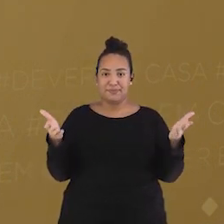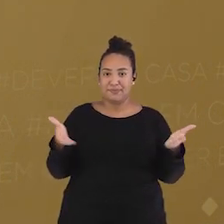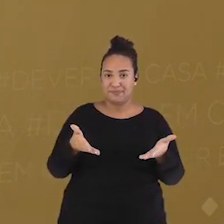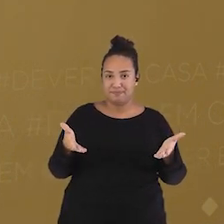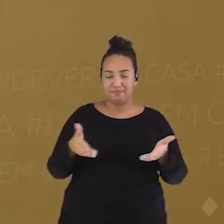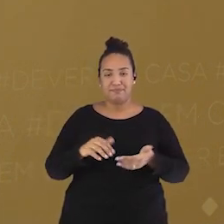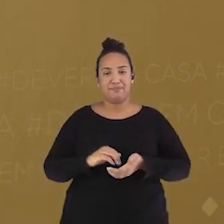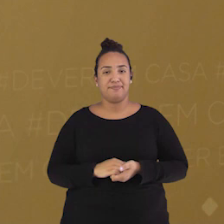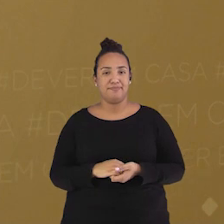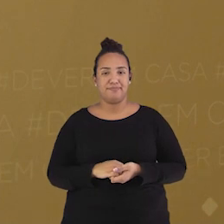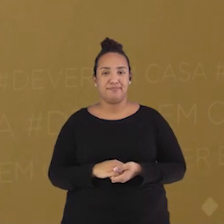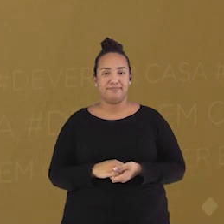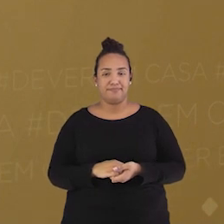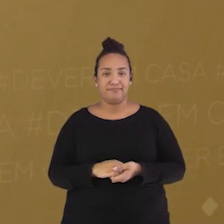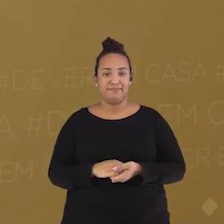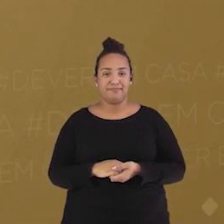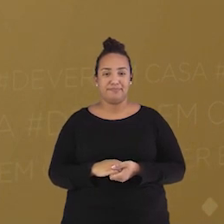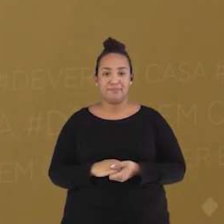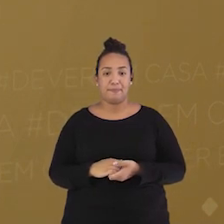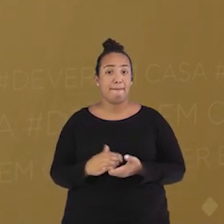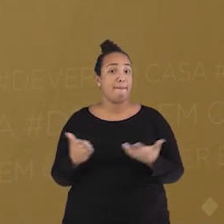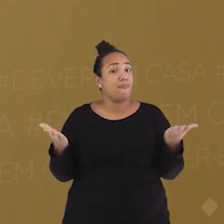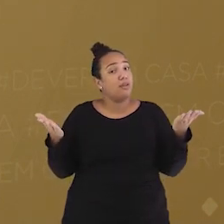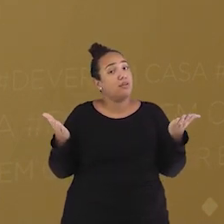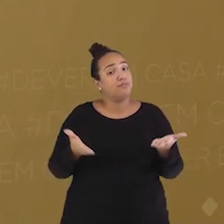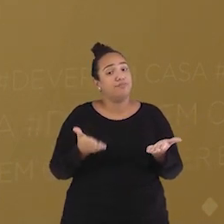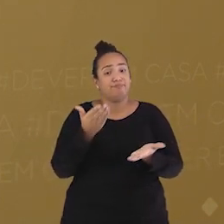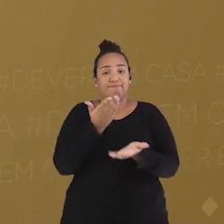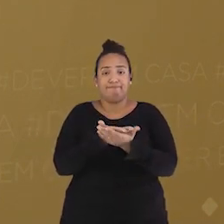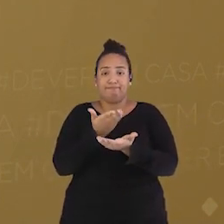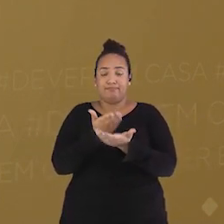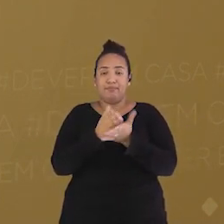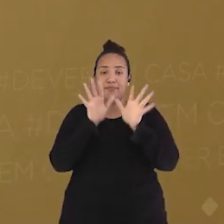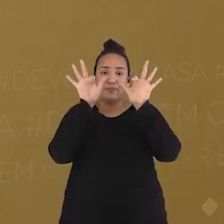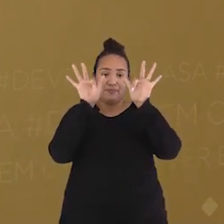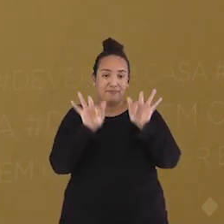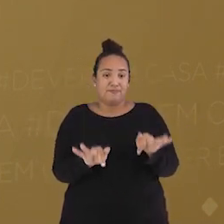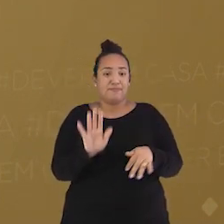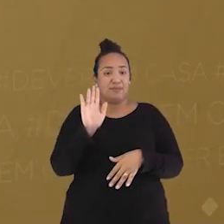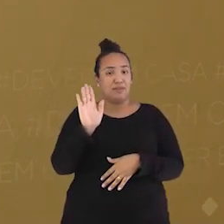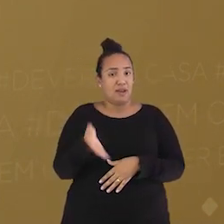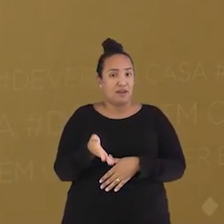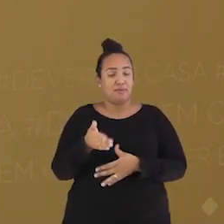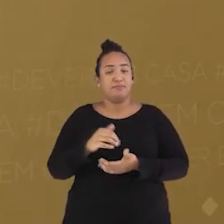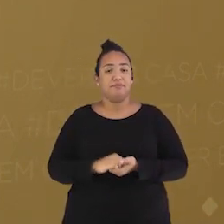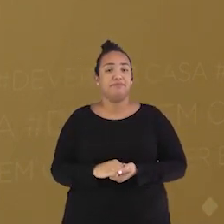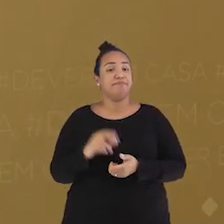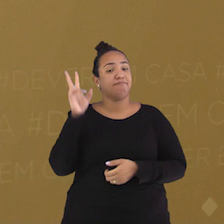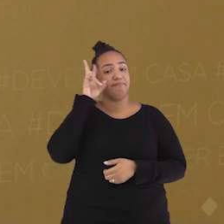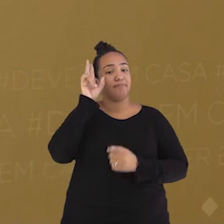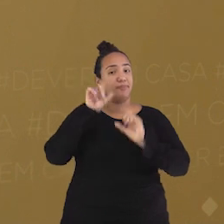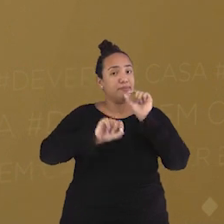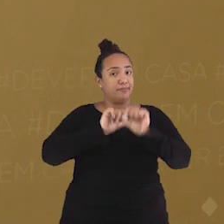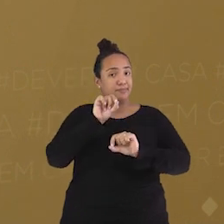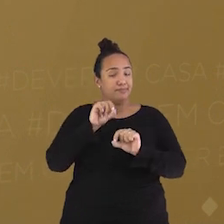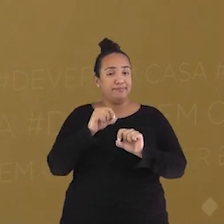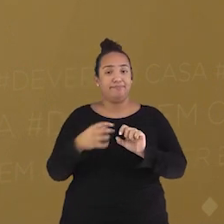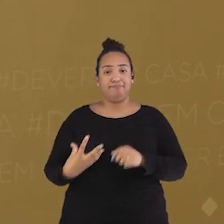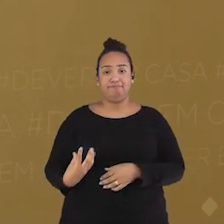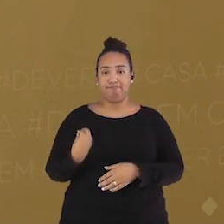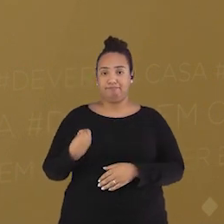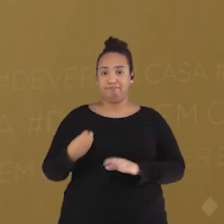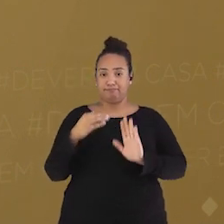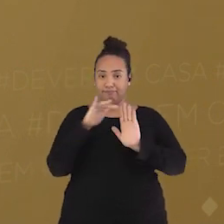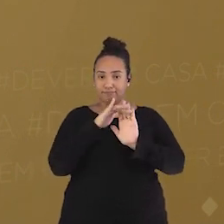tela. Agora, meus amigos, a nossa aula realmente chegou ao fim. Não se esqueça de apontar a câmera do